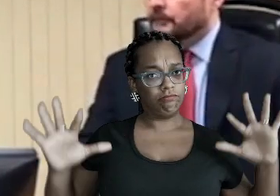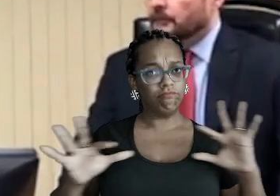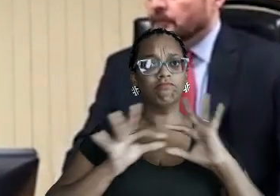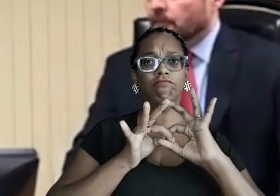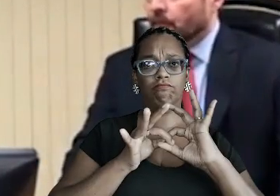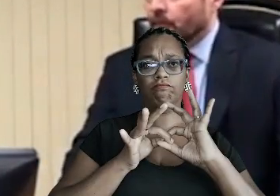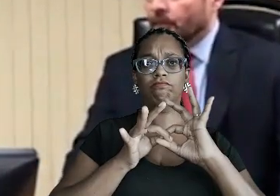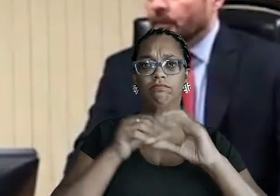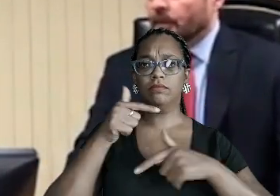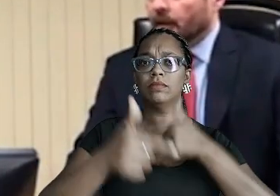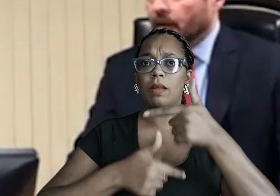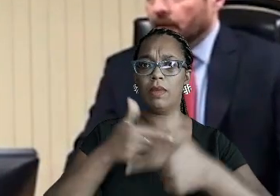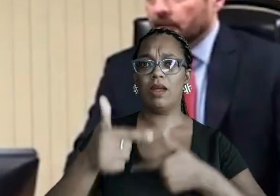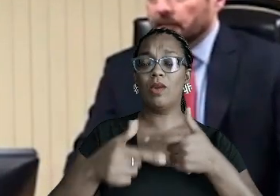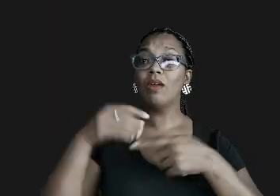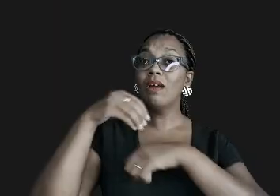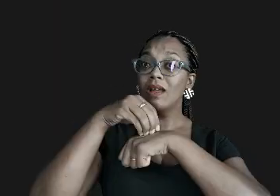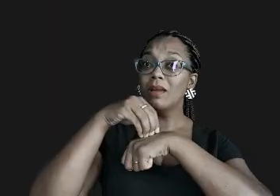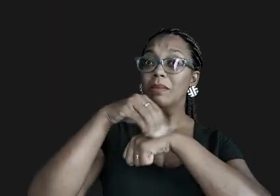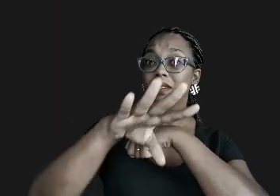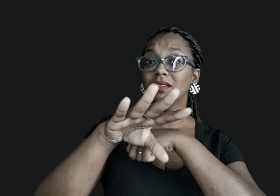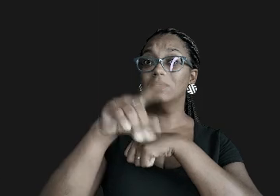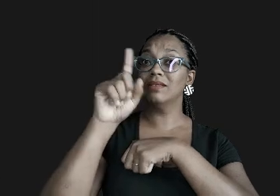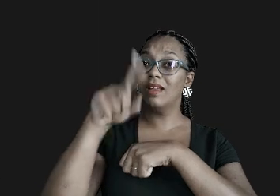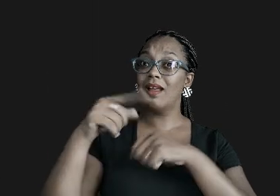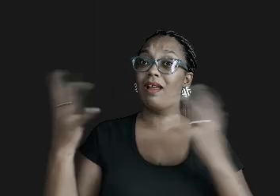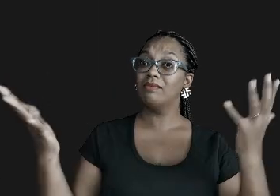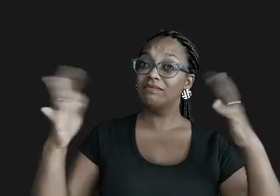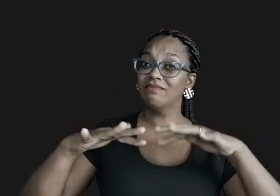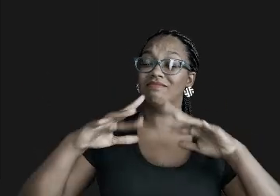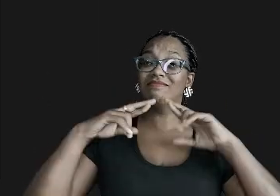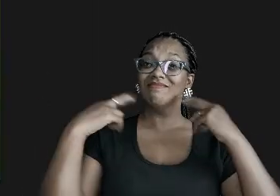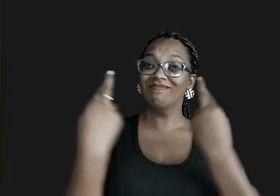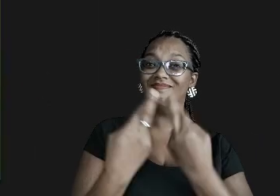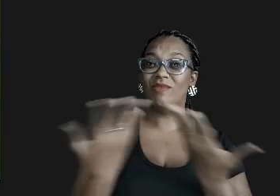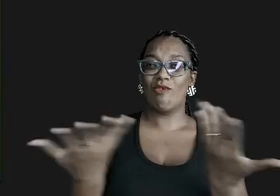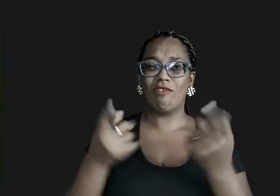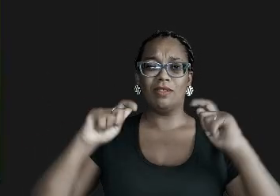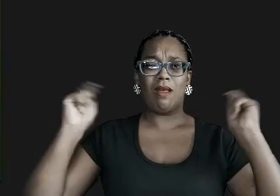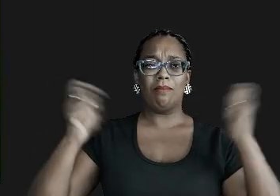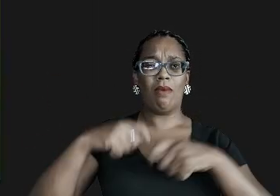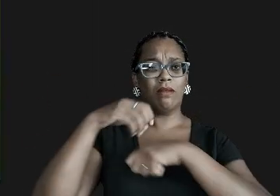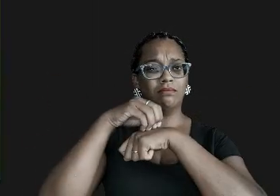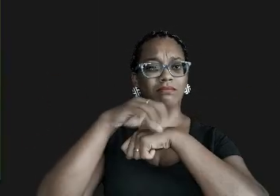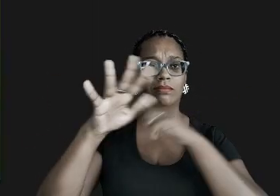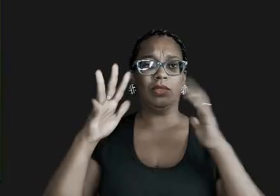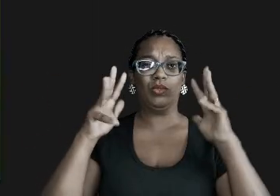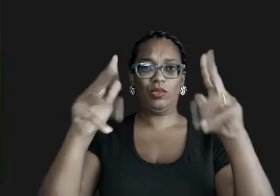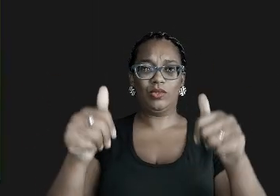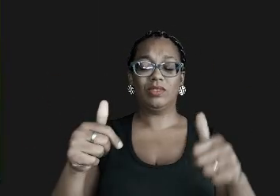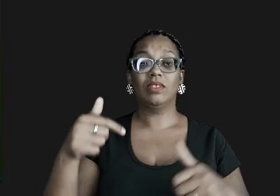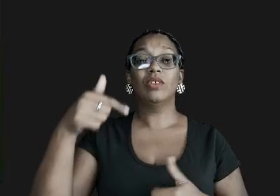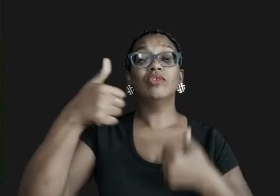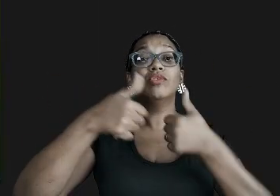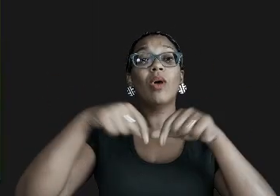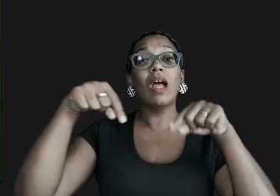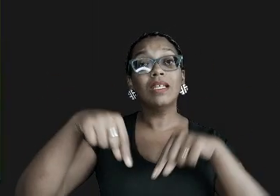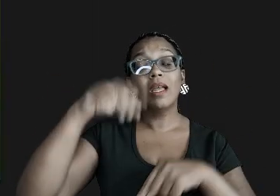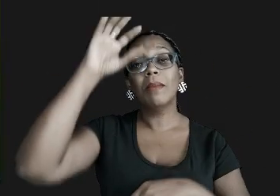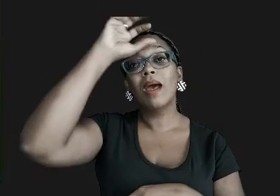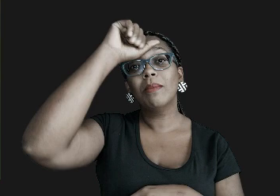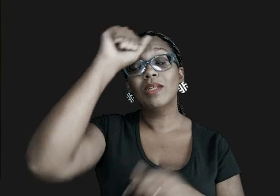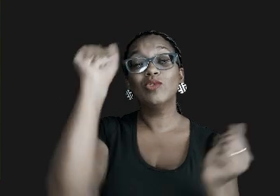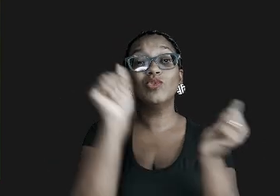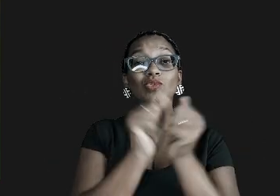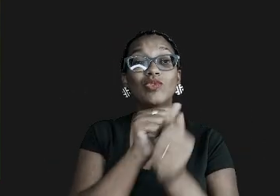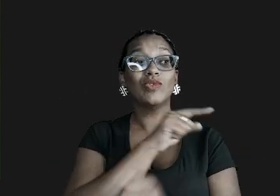conjunto essa é uma mensagem que esse encontro de hoje é capaz de passar para todos né a gente tá aqui para aprender com